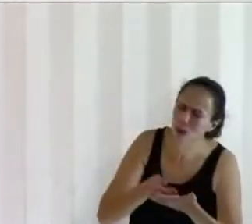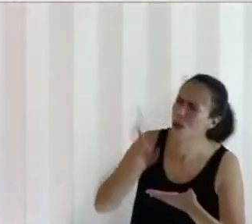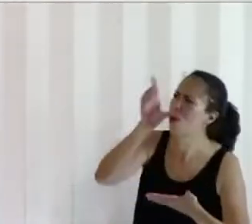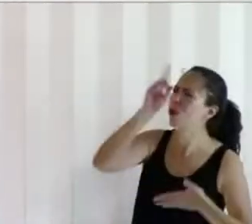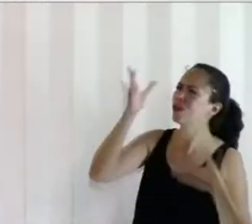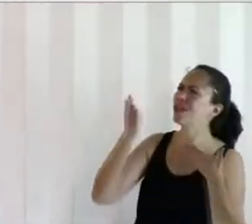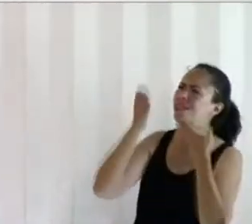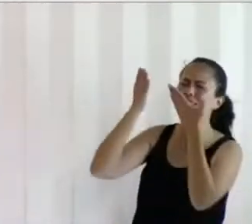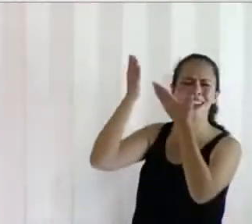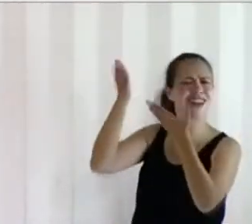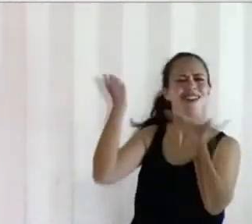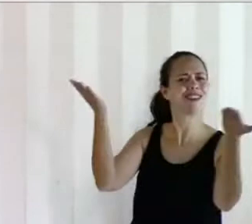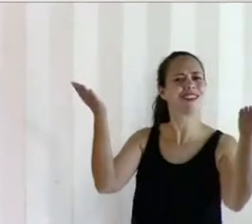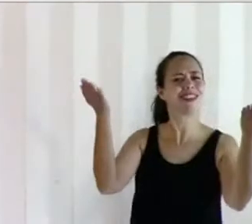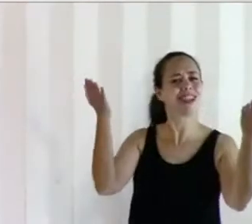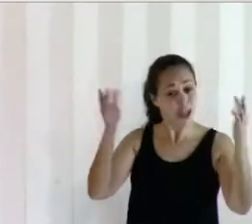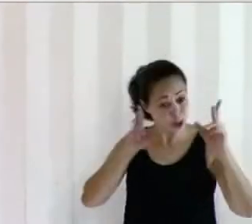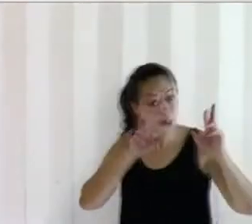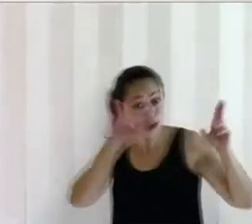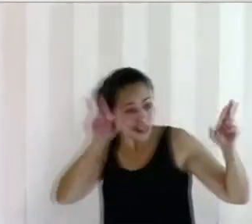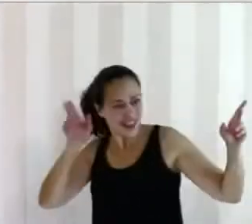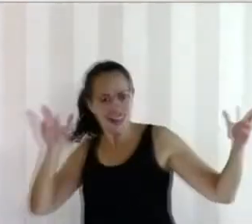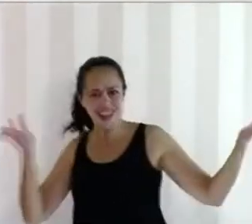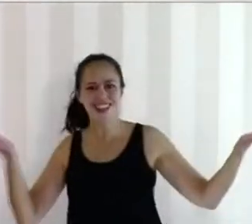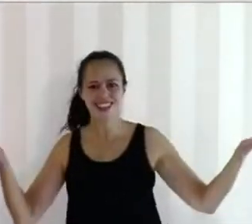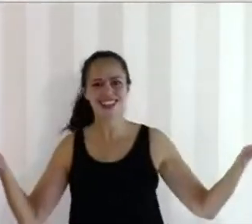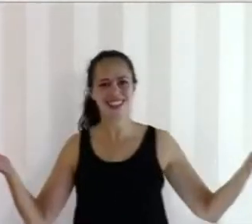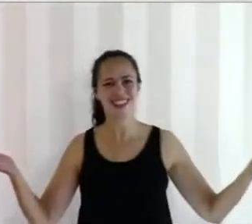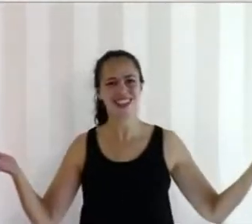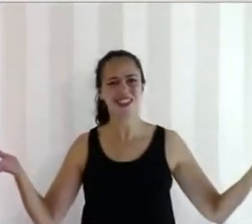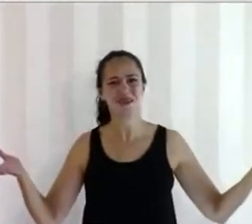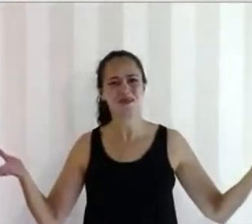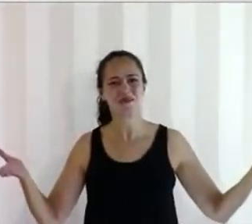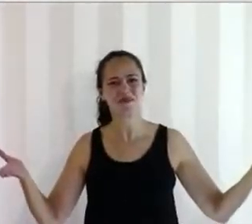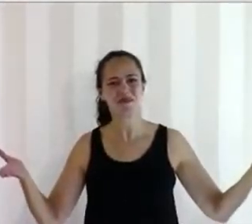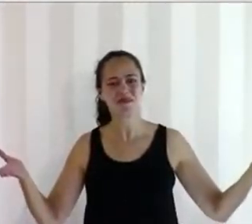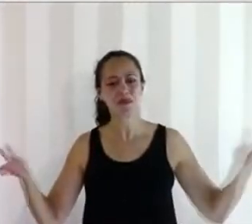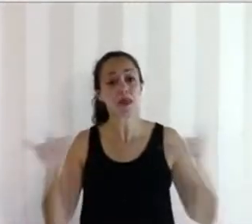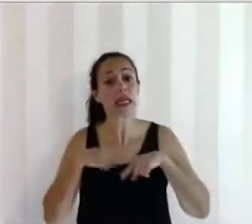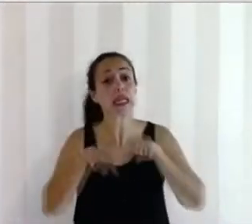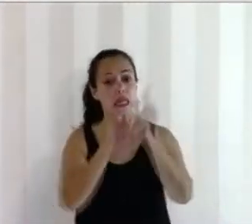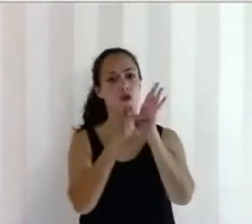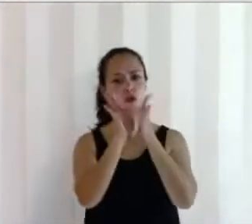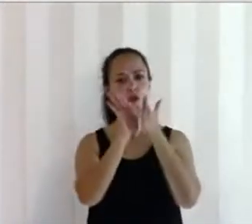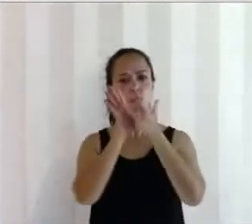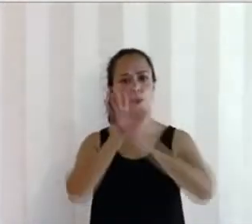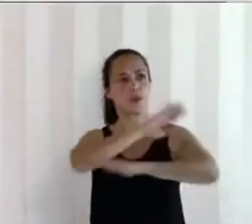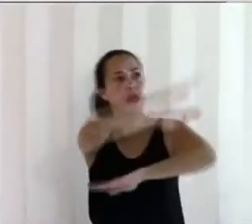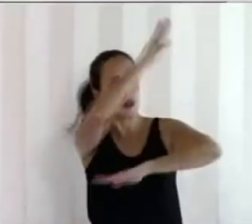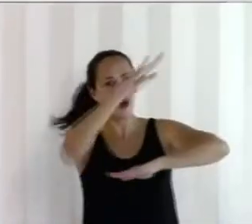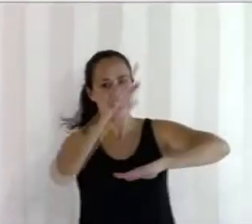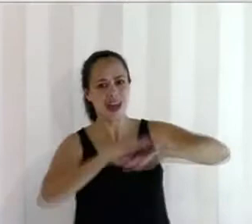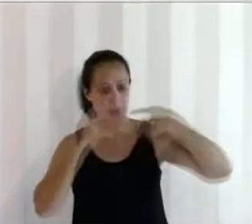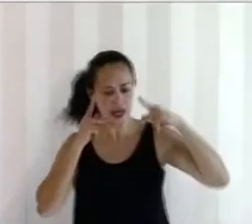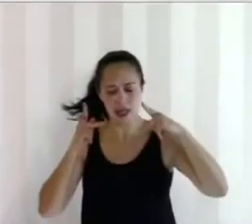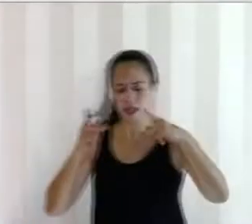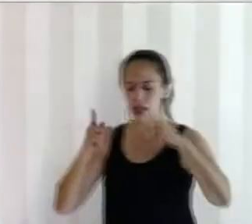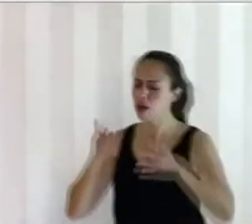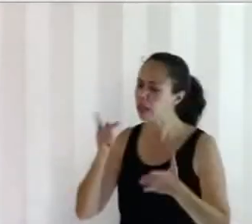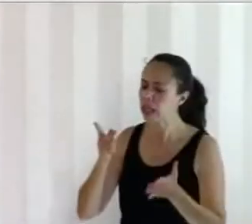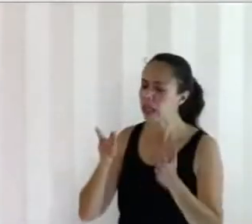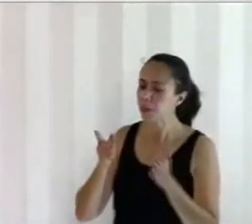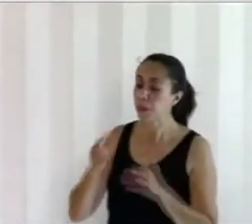destruía, mas a lei pura e simples, os fundamentos principais, jamais